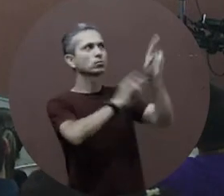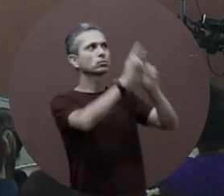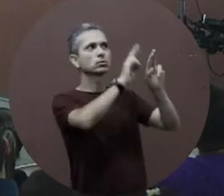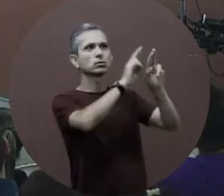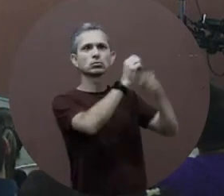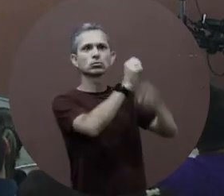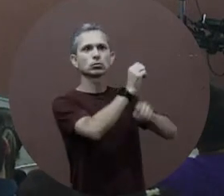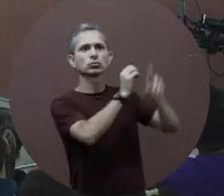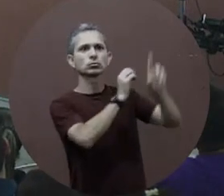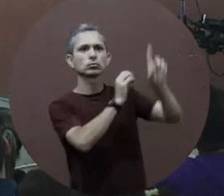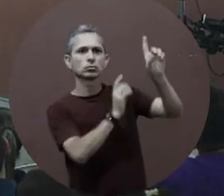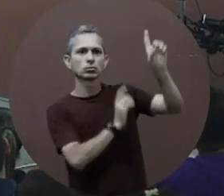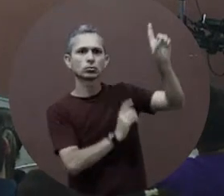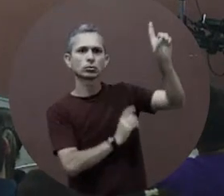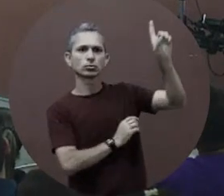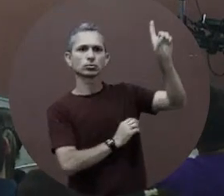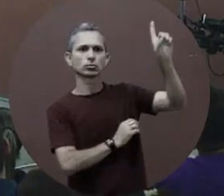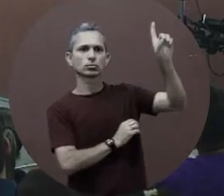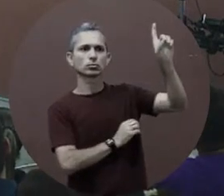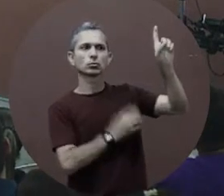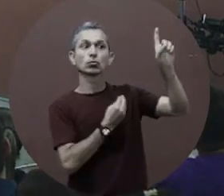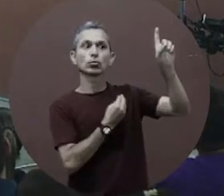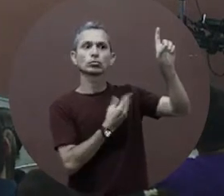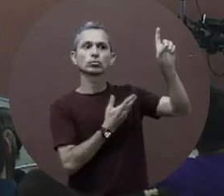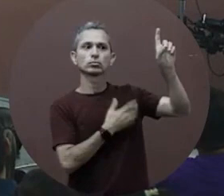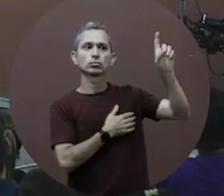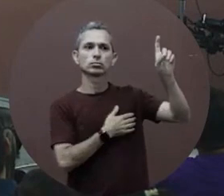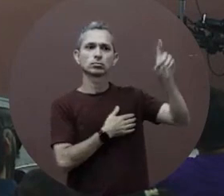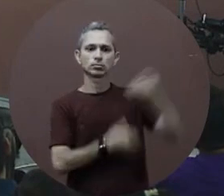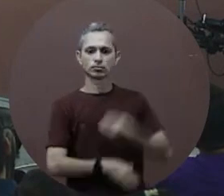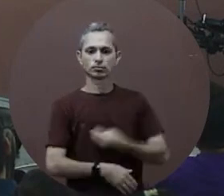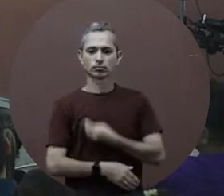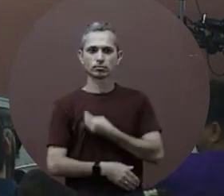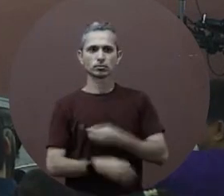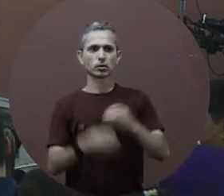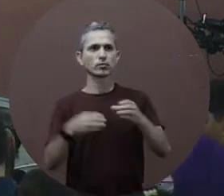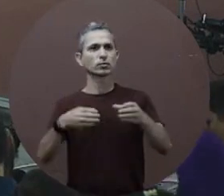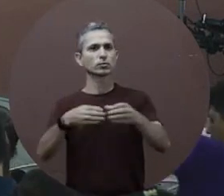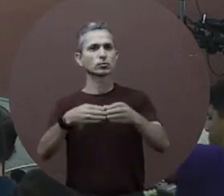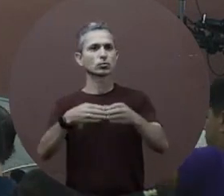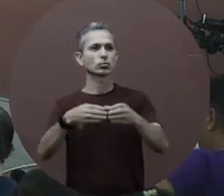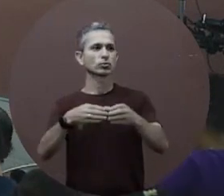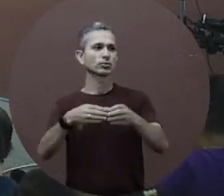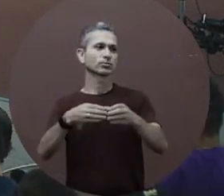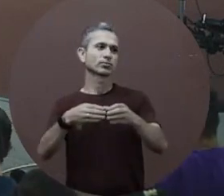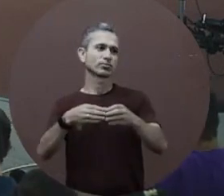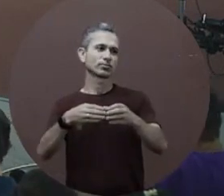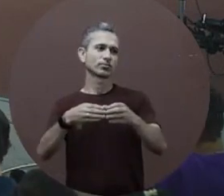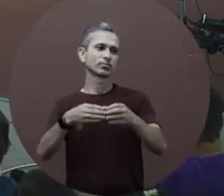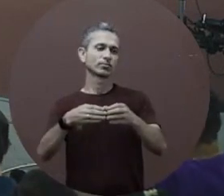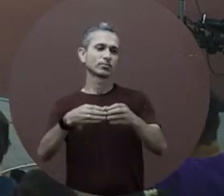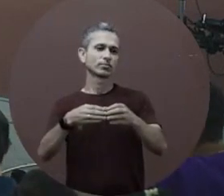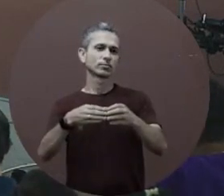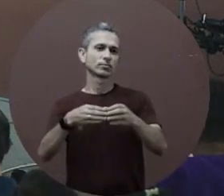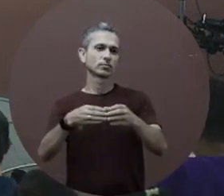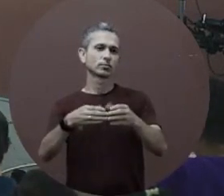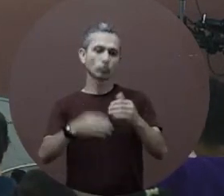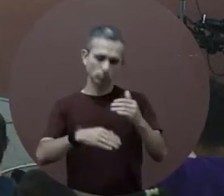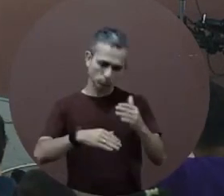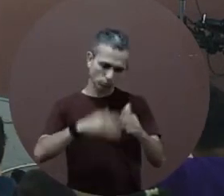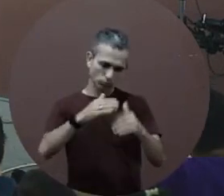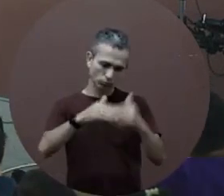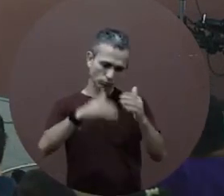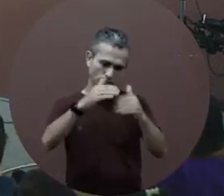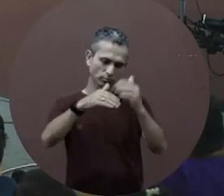santo. Como? Na vida comunitária. Essa vida comunitária vai acontecendo.